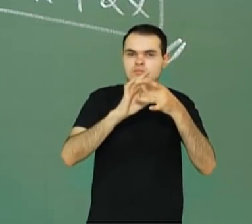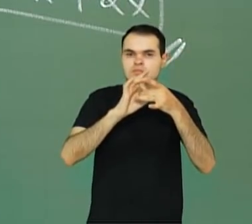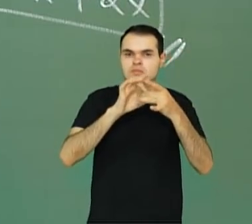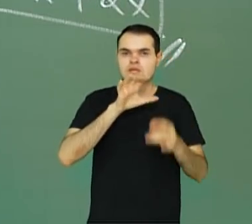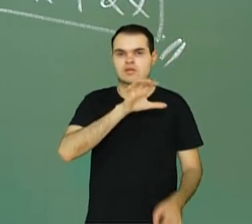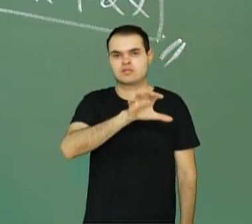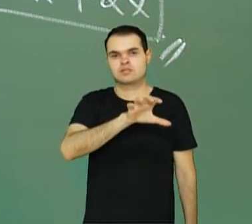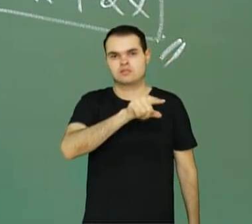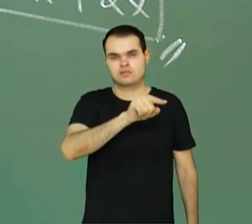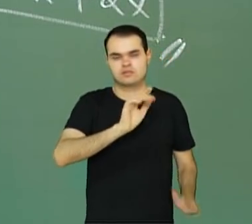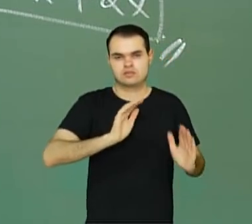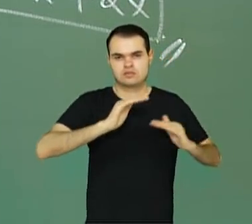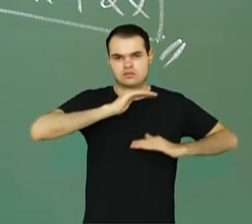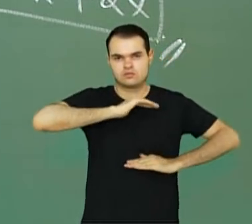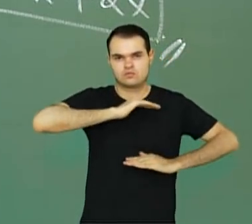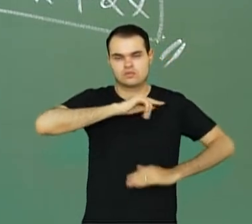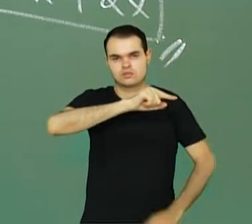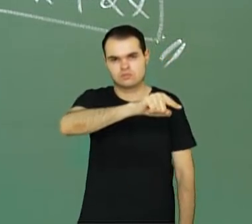nessa situação aqui